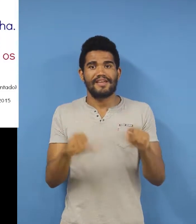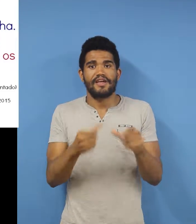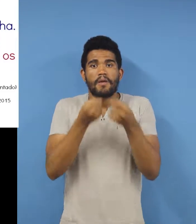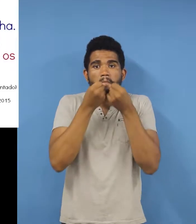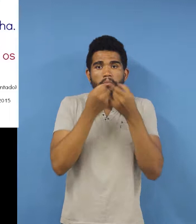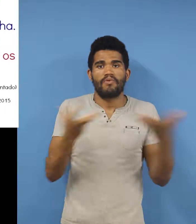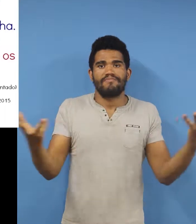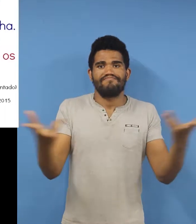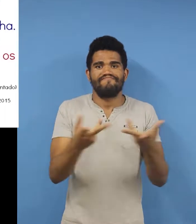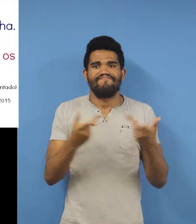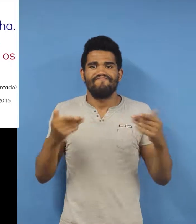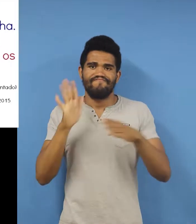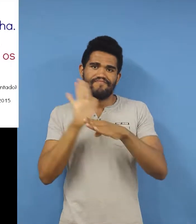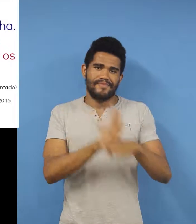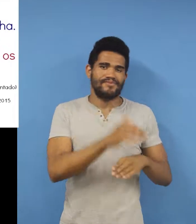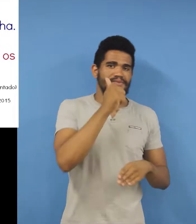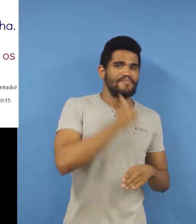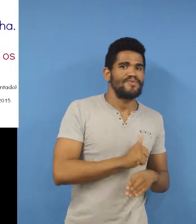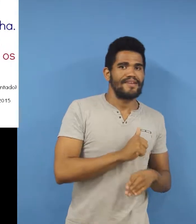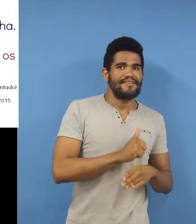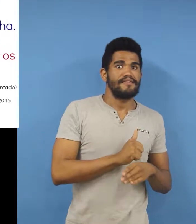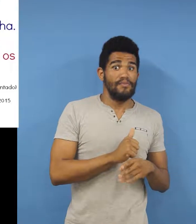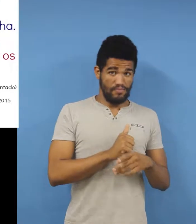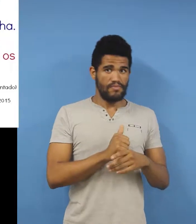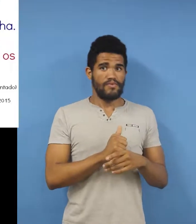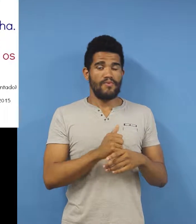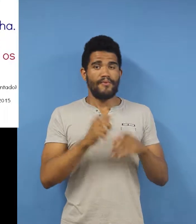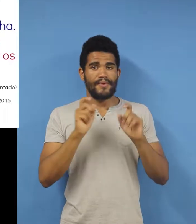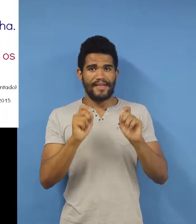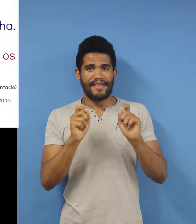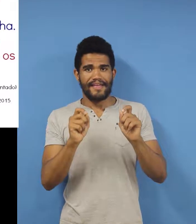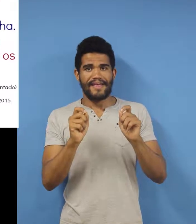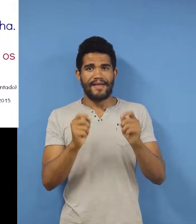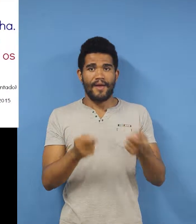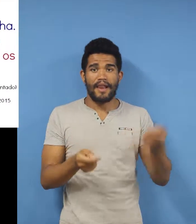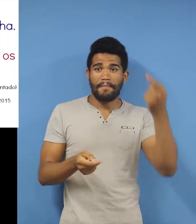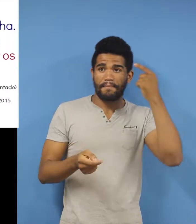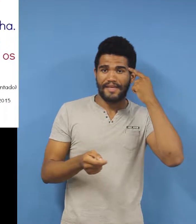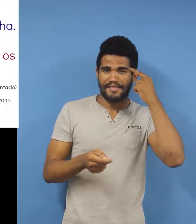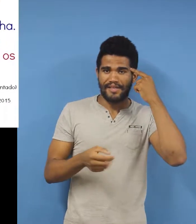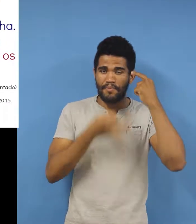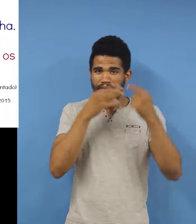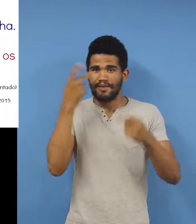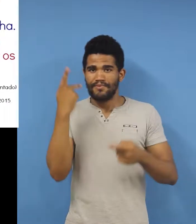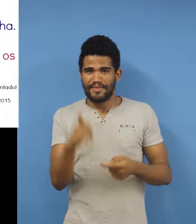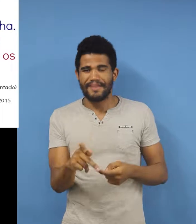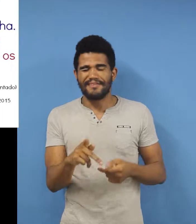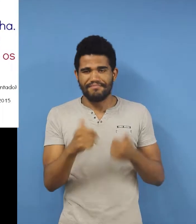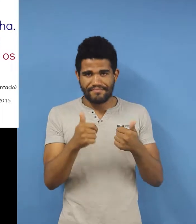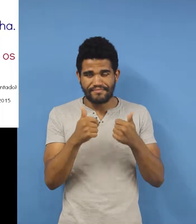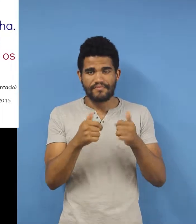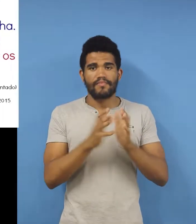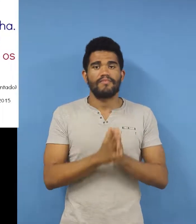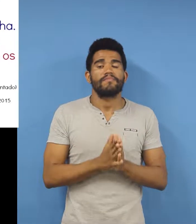existem mecanismos, mas ele não tem uma boa eficiência, tá? Ao mesmo tempo você percebe o que é